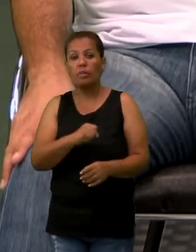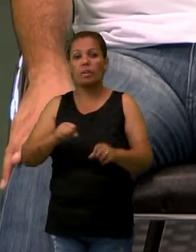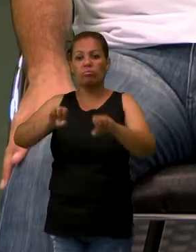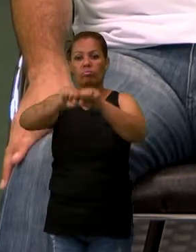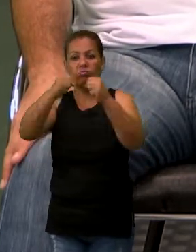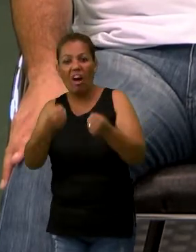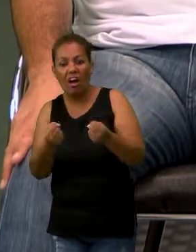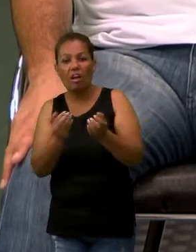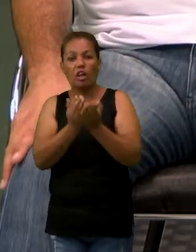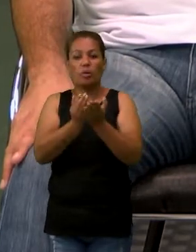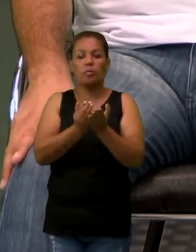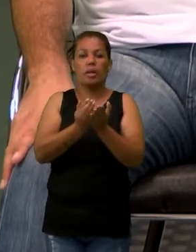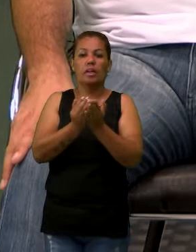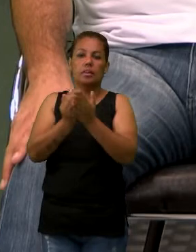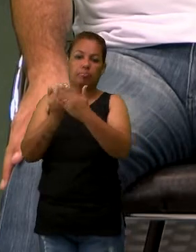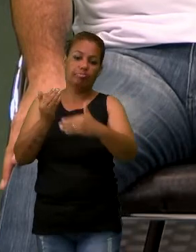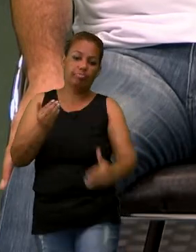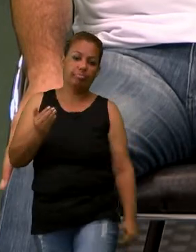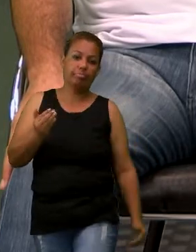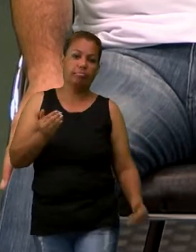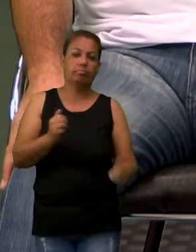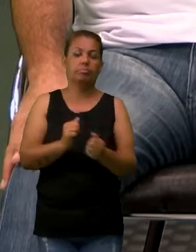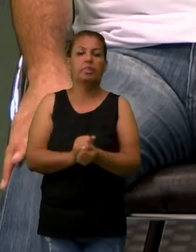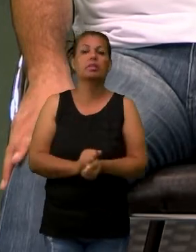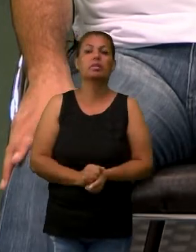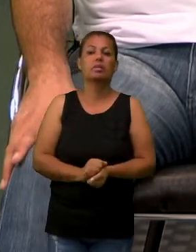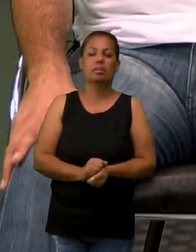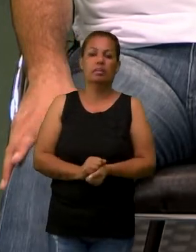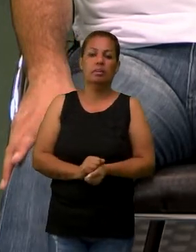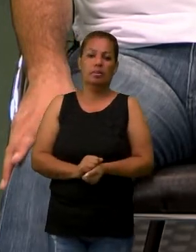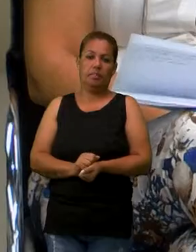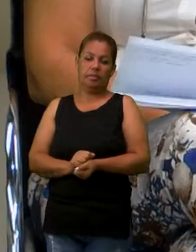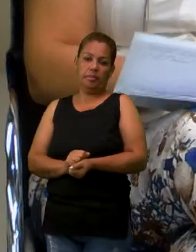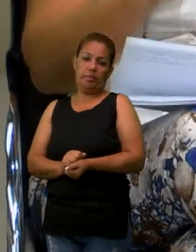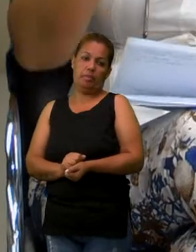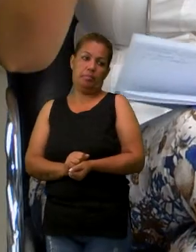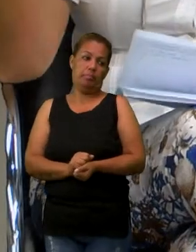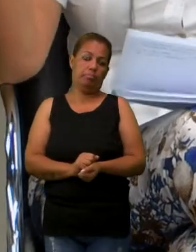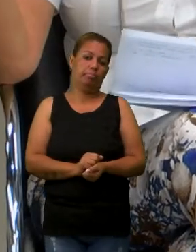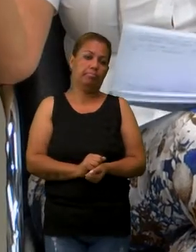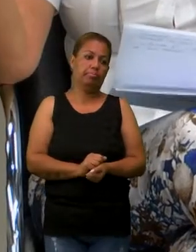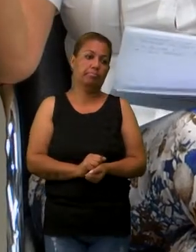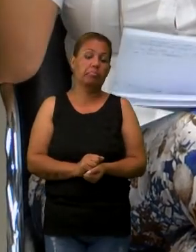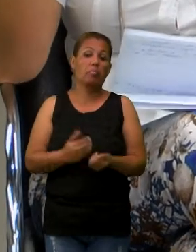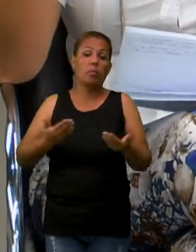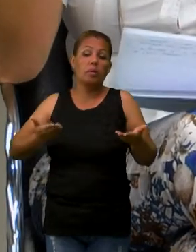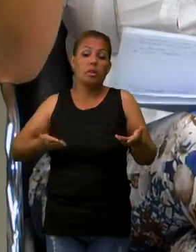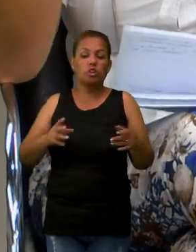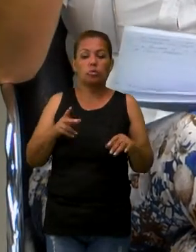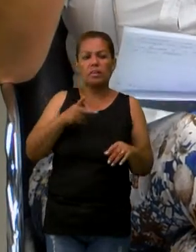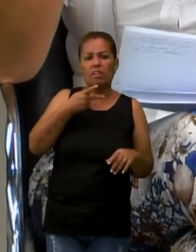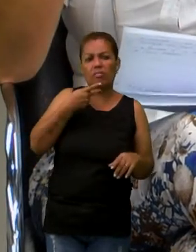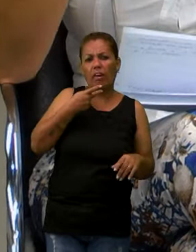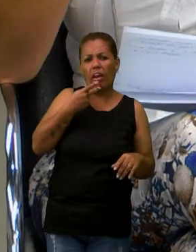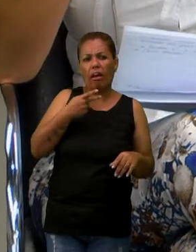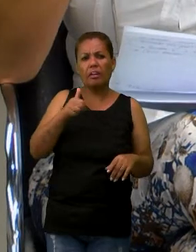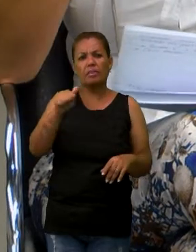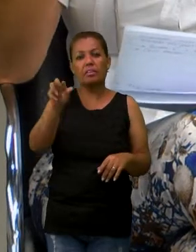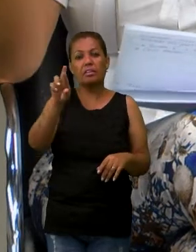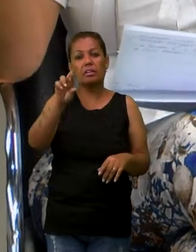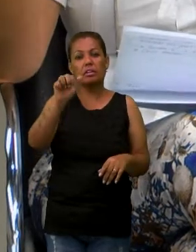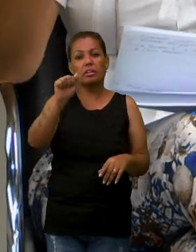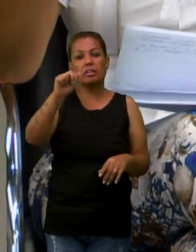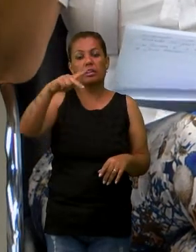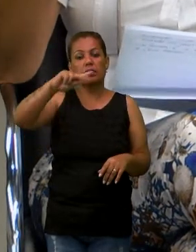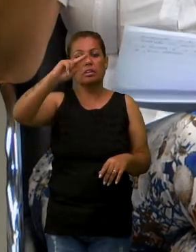quebrou bairro dele e amputou a perna dele sim bom a gente a falar que o aranha é gente